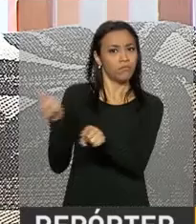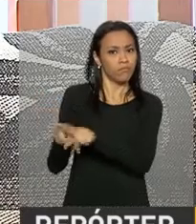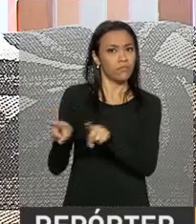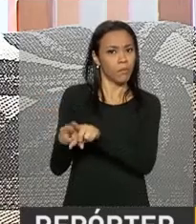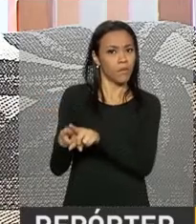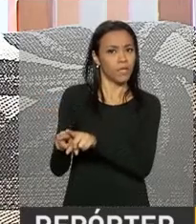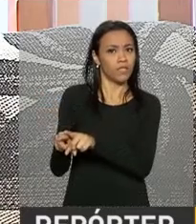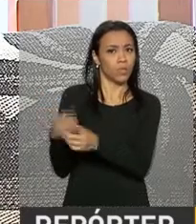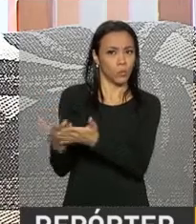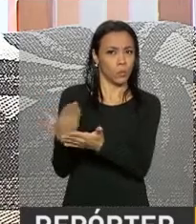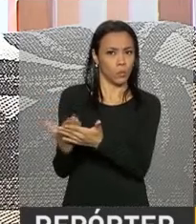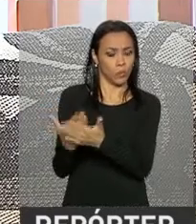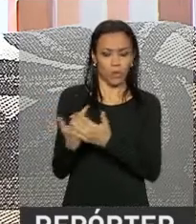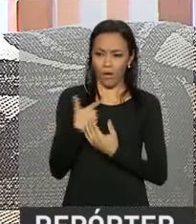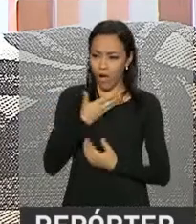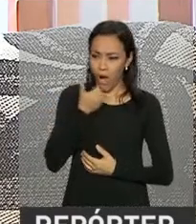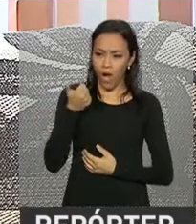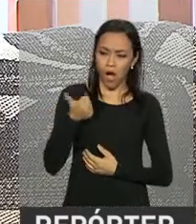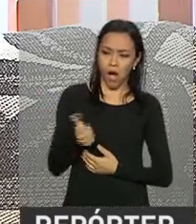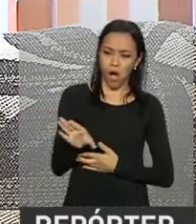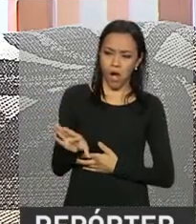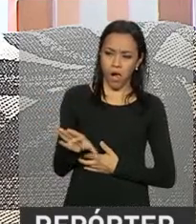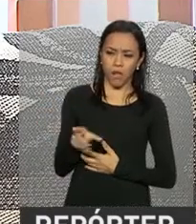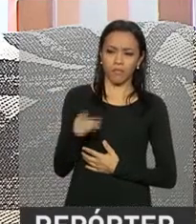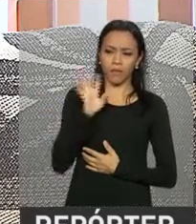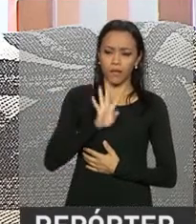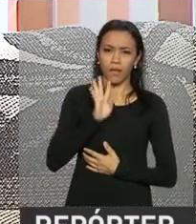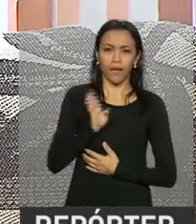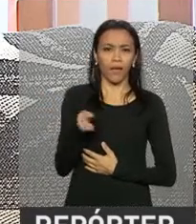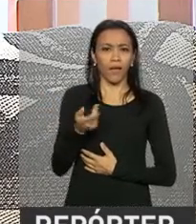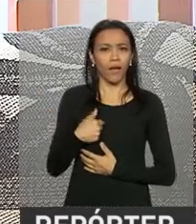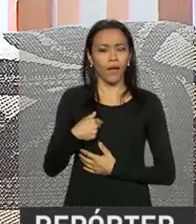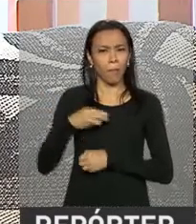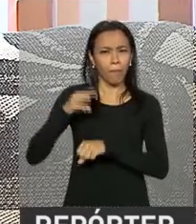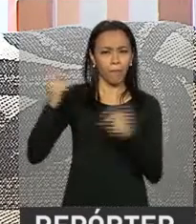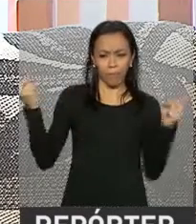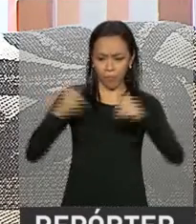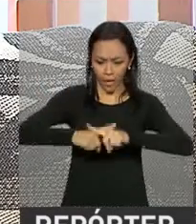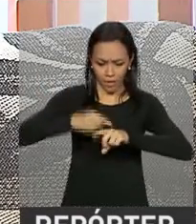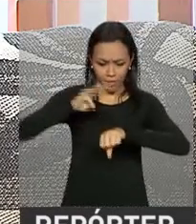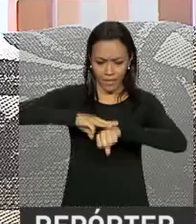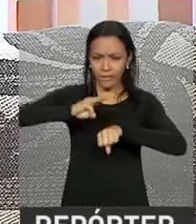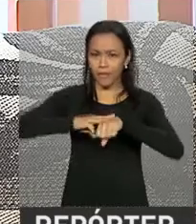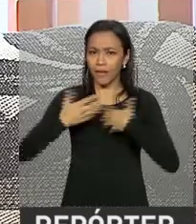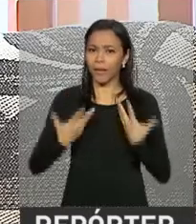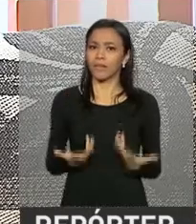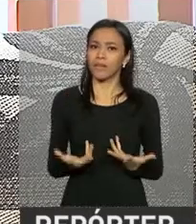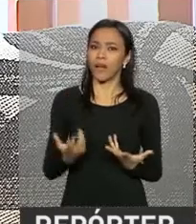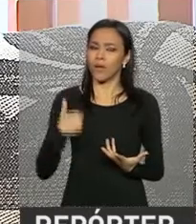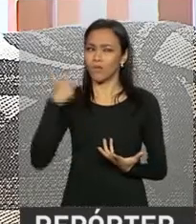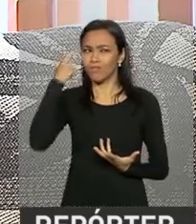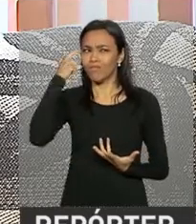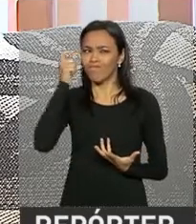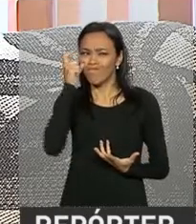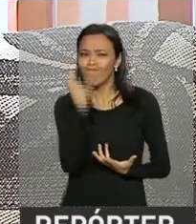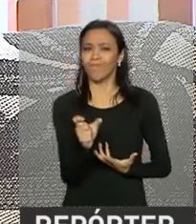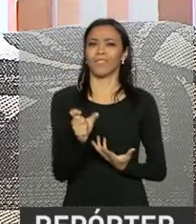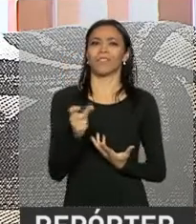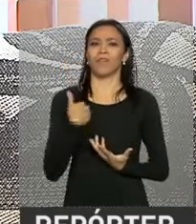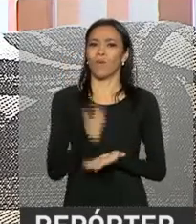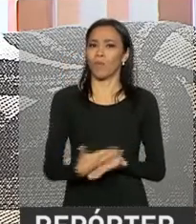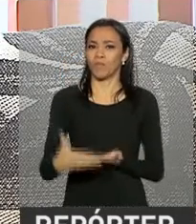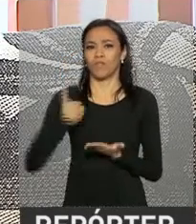aí eu achei bem bacana é essas olimpíadas de matemática eu comecei há também estudar